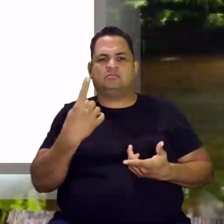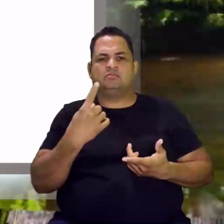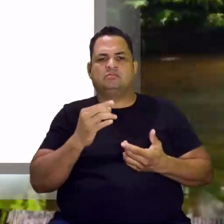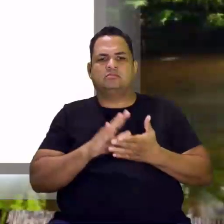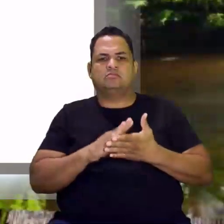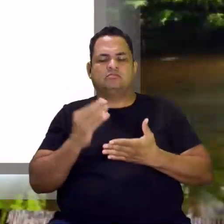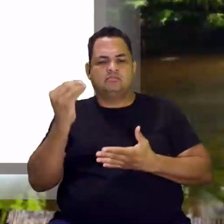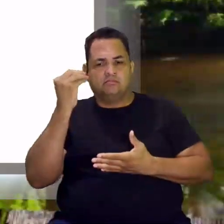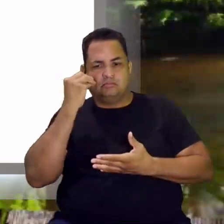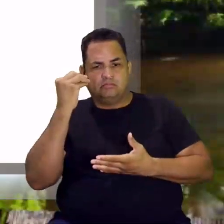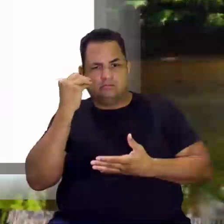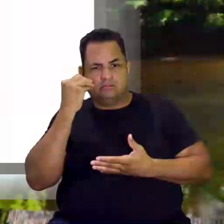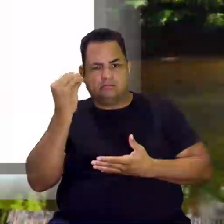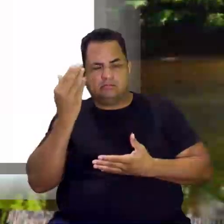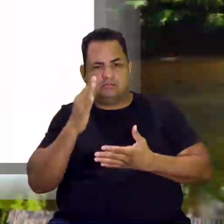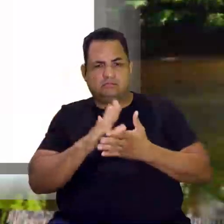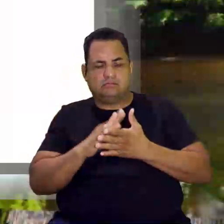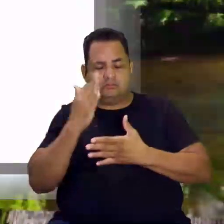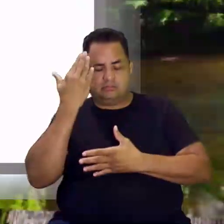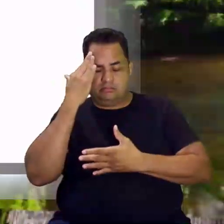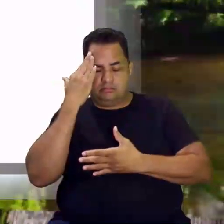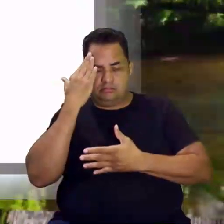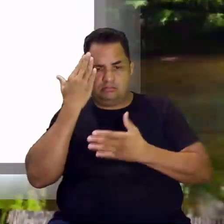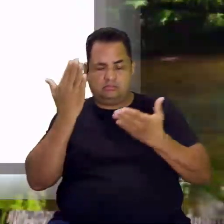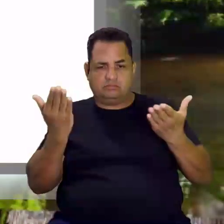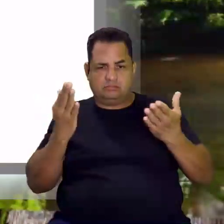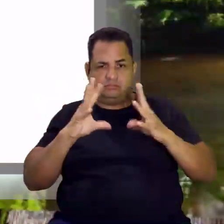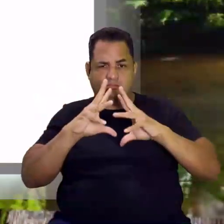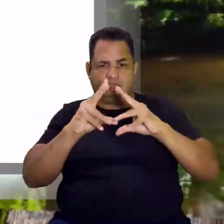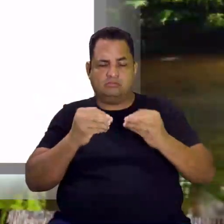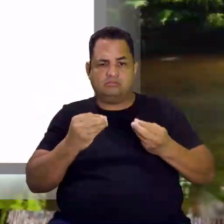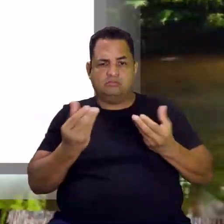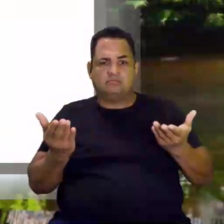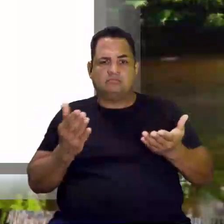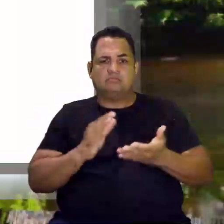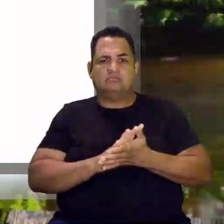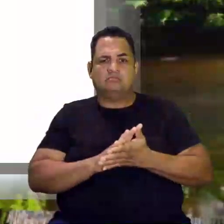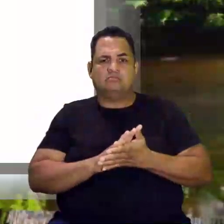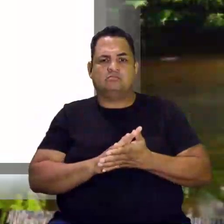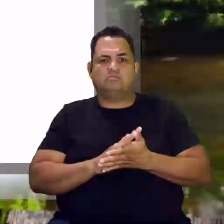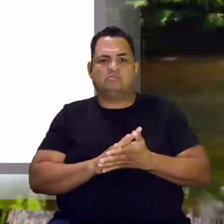para tentar compreender tudo isso e